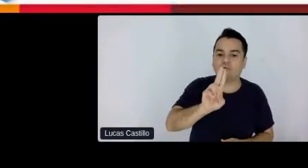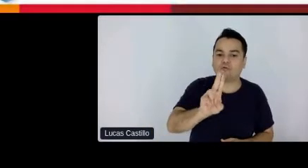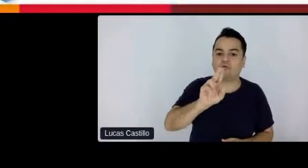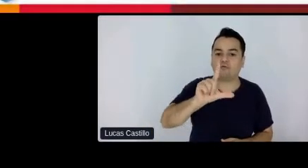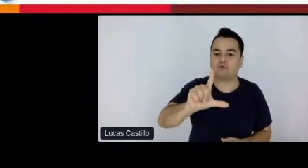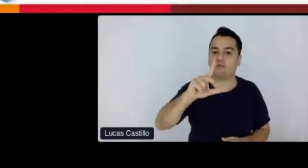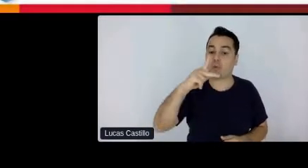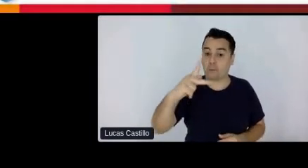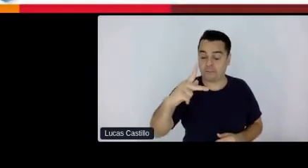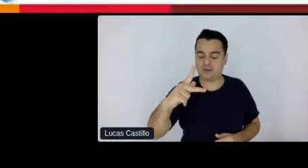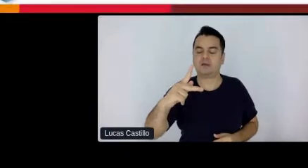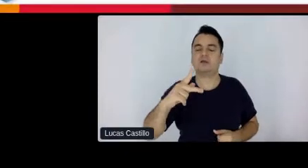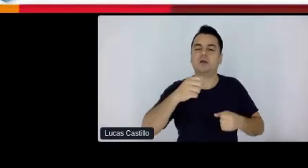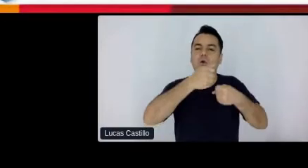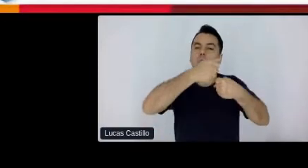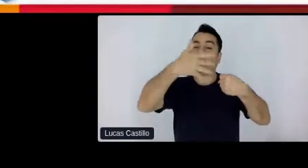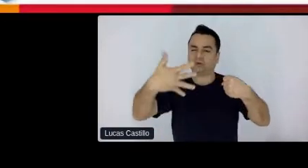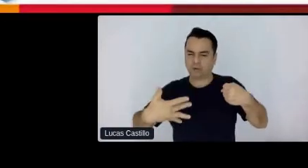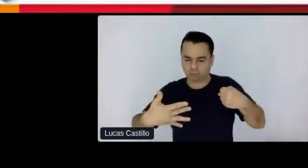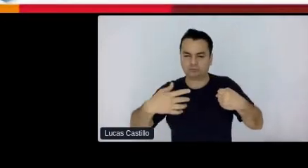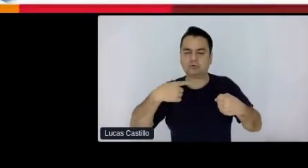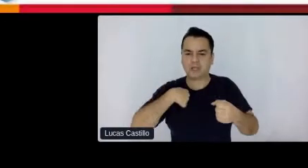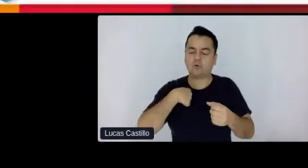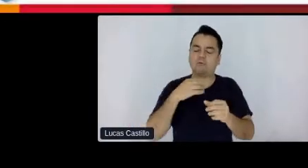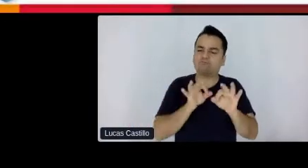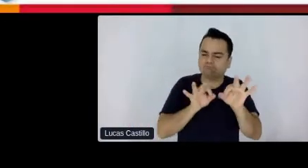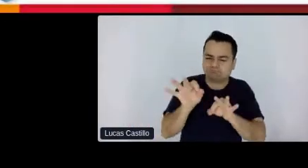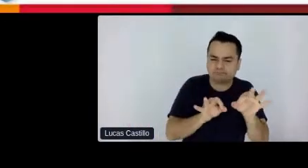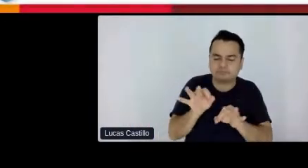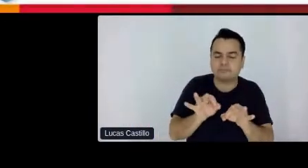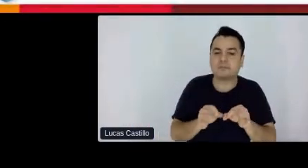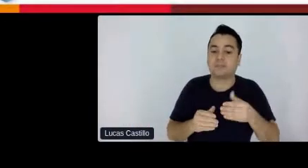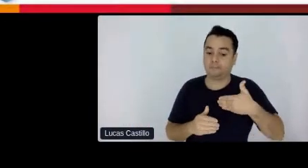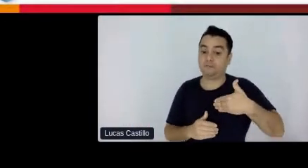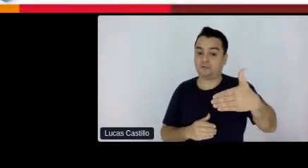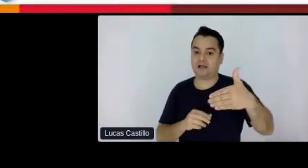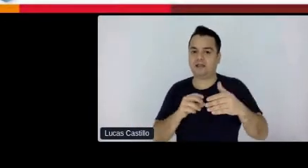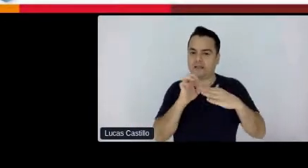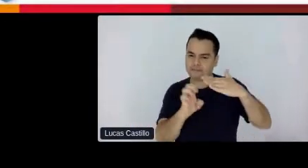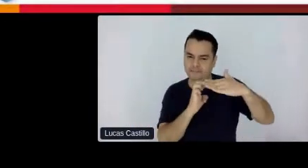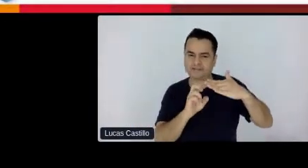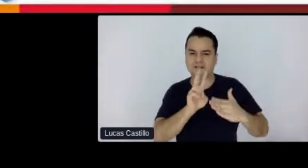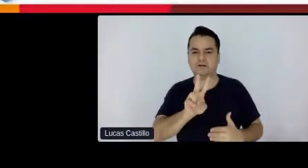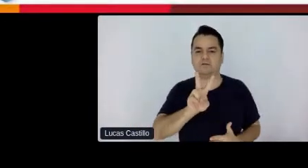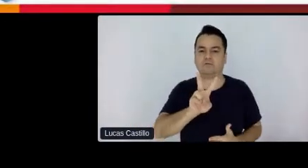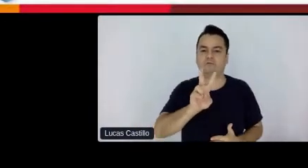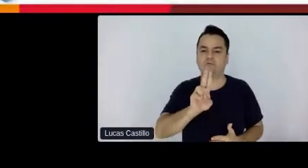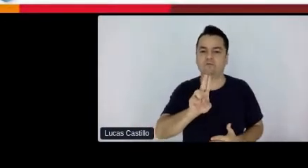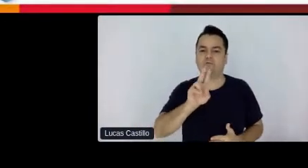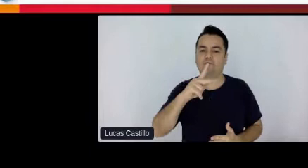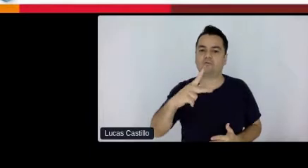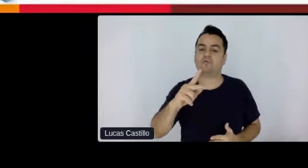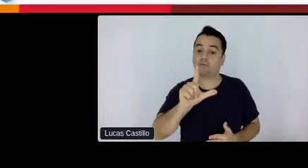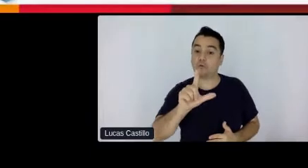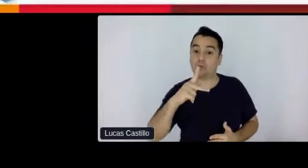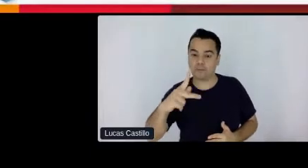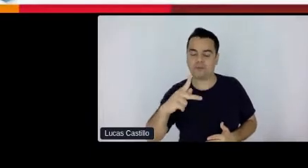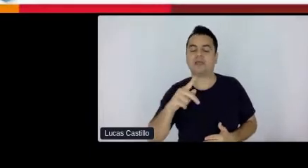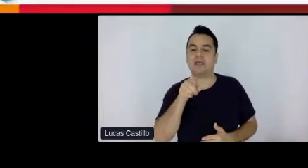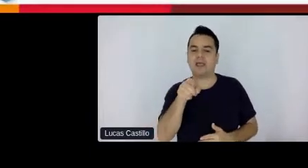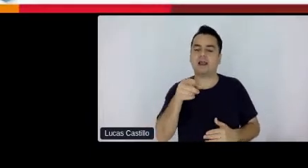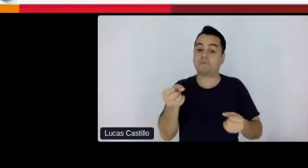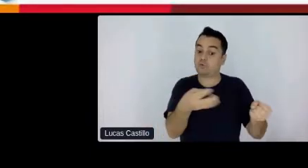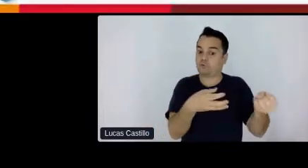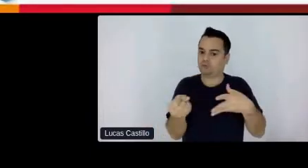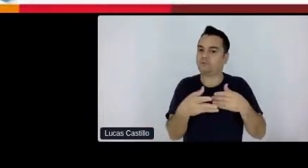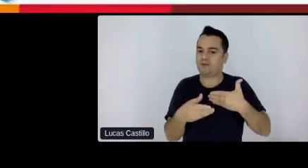está iniciando, mas eu já trago aqui, porque em breve vai vir muita novidade na VUP. E eu também tenho um projeto, né, na área de games, onde eu